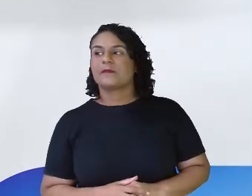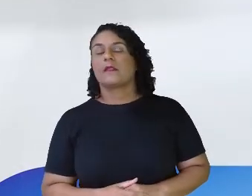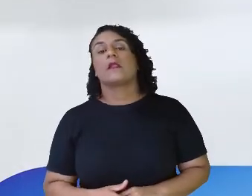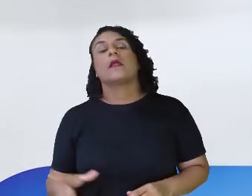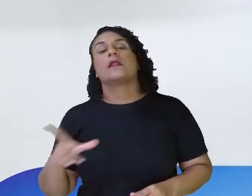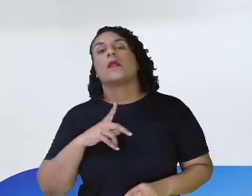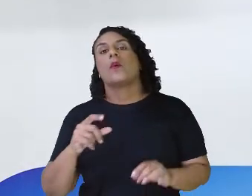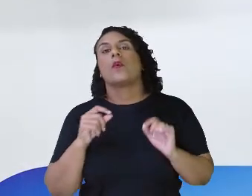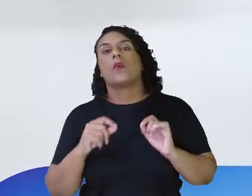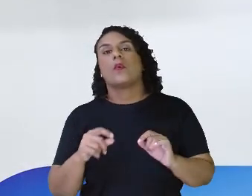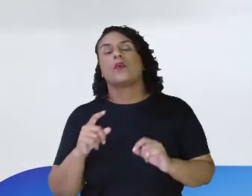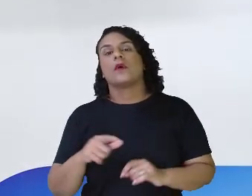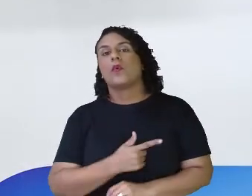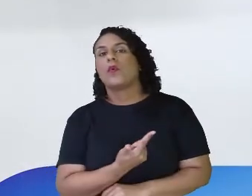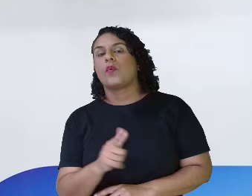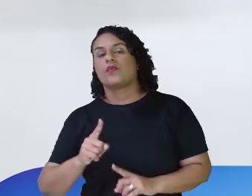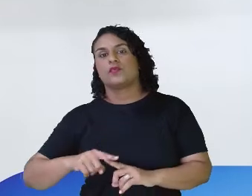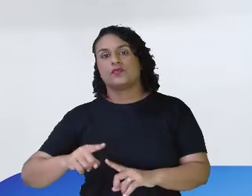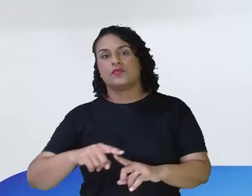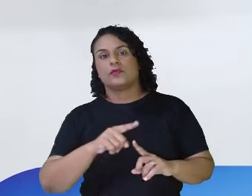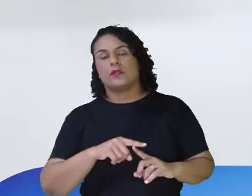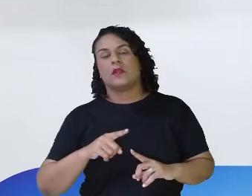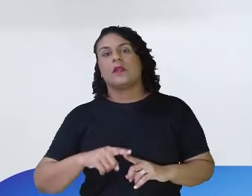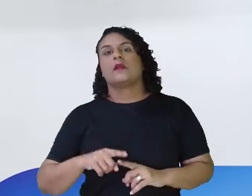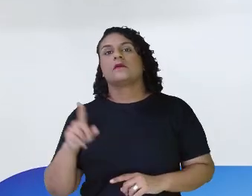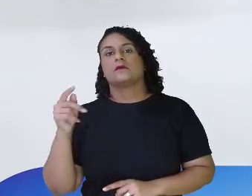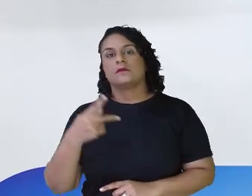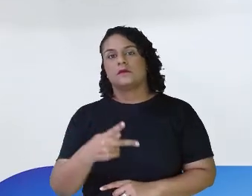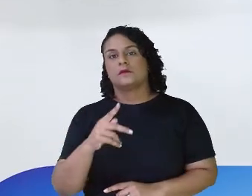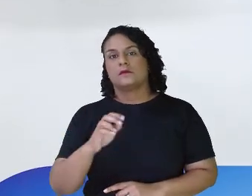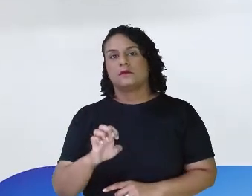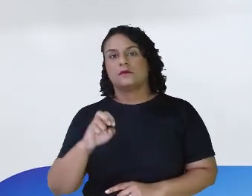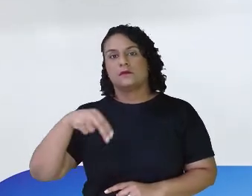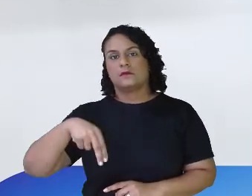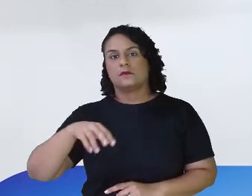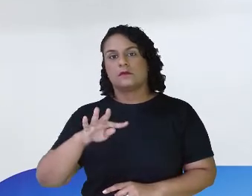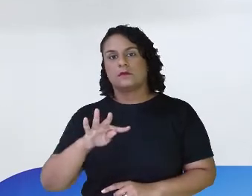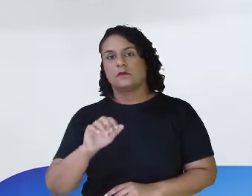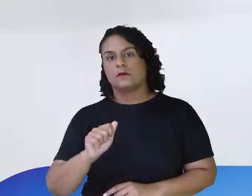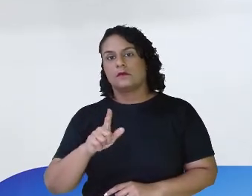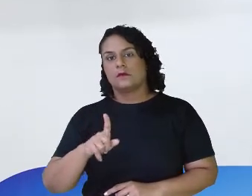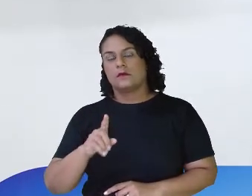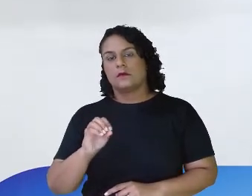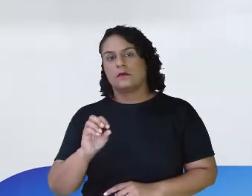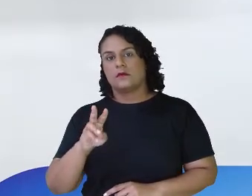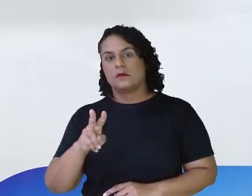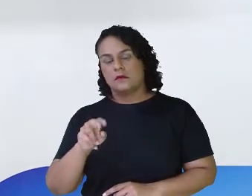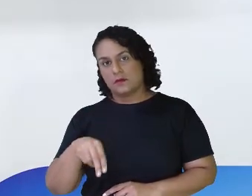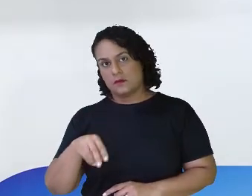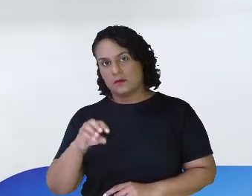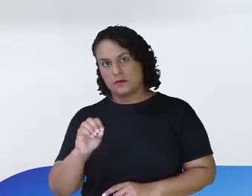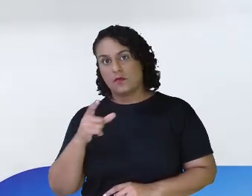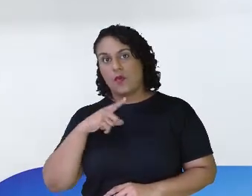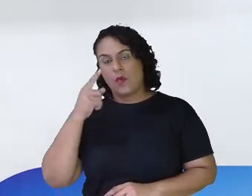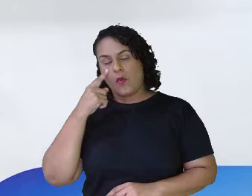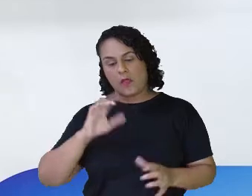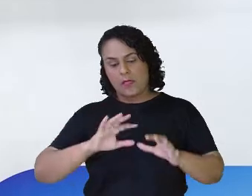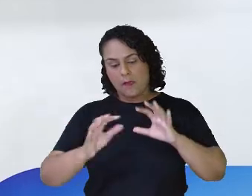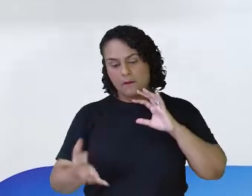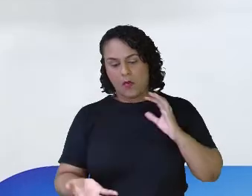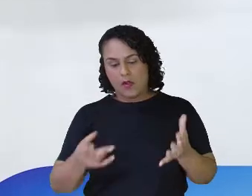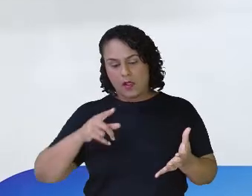Aqui eu tenho outros tipos de figura plana, o pentágono, que a gente consegue ver na costura das bolas de